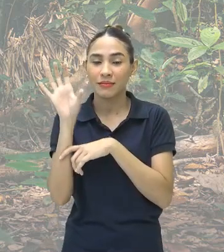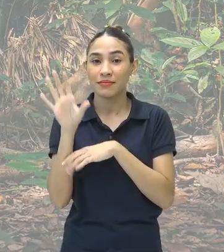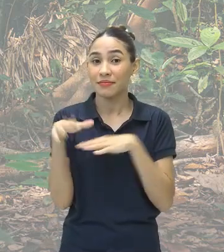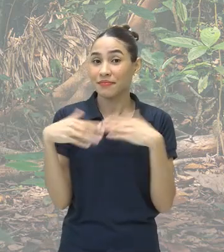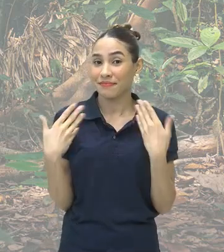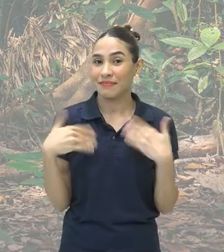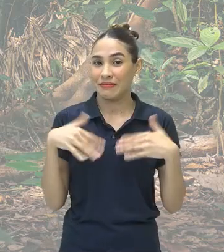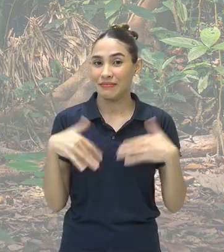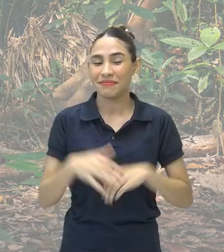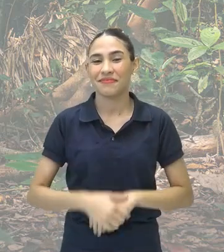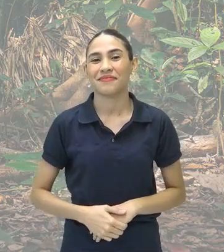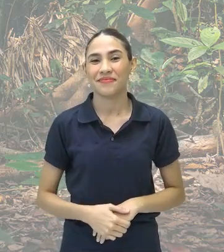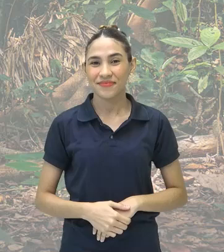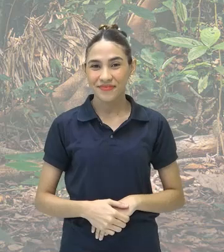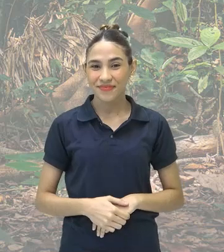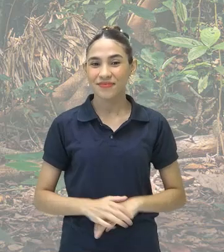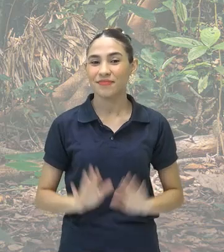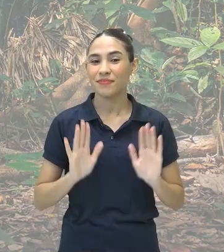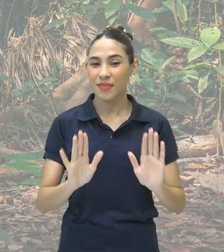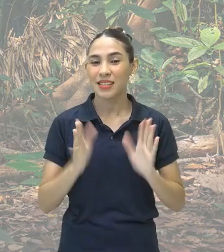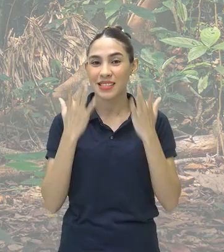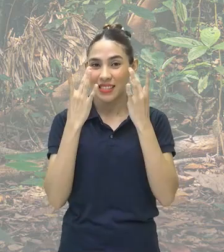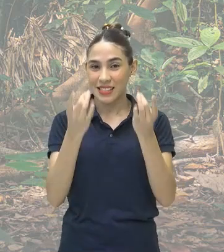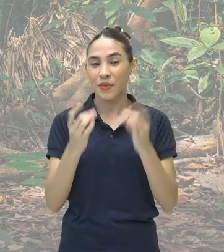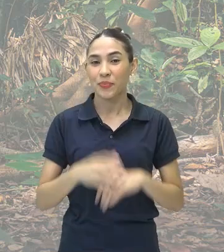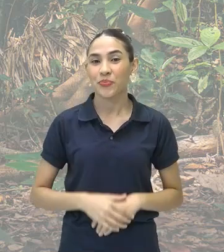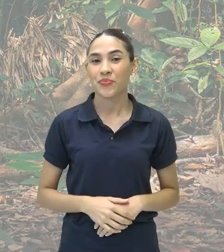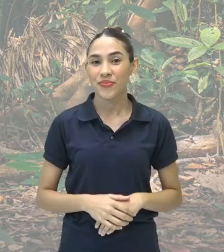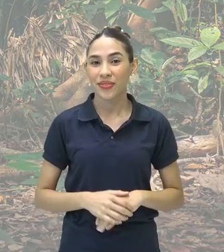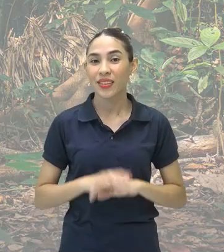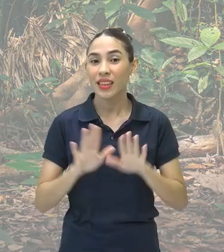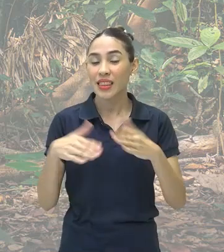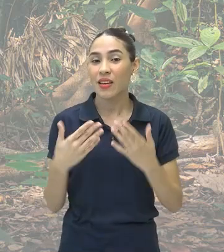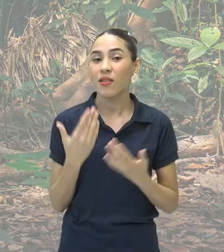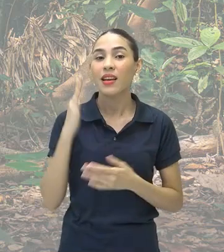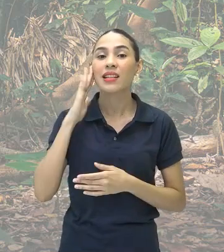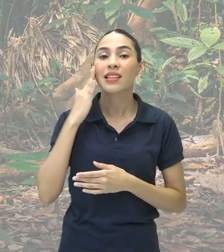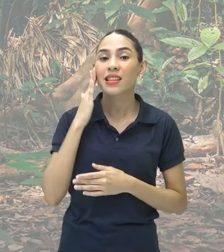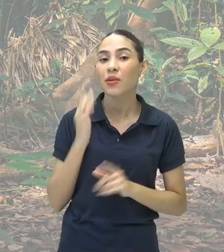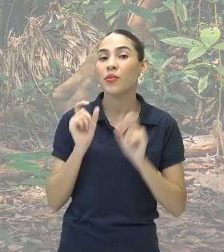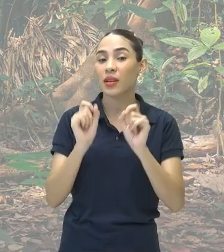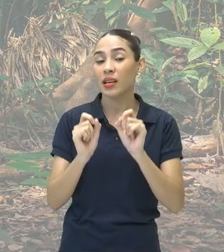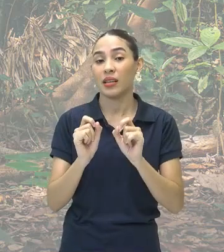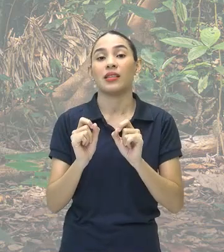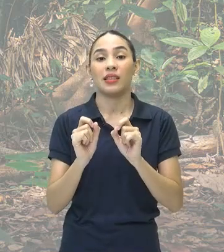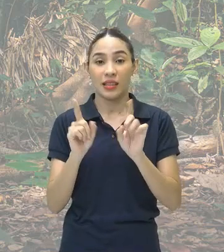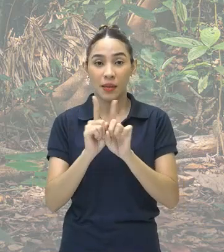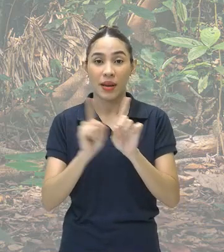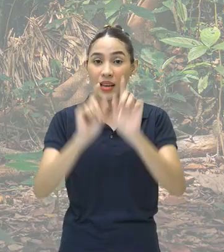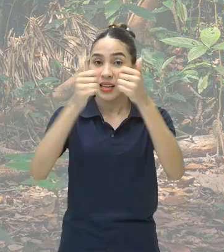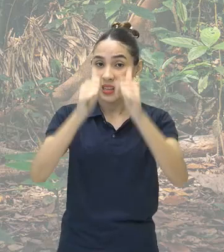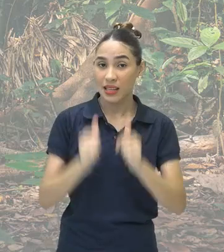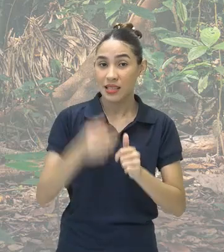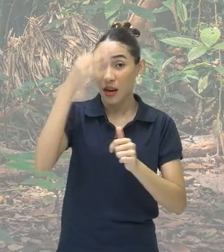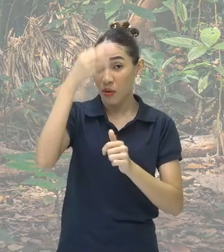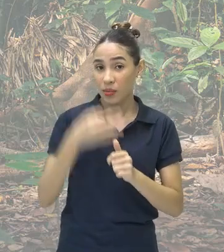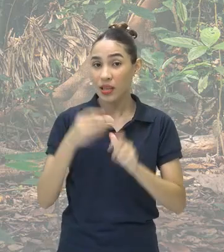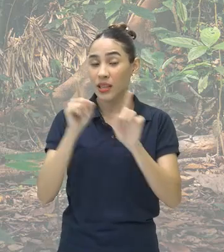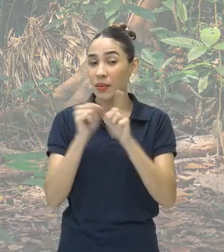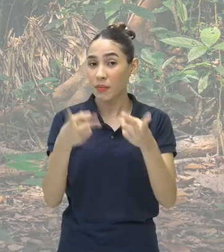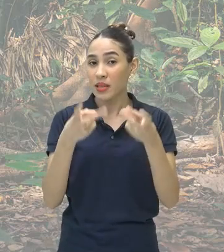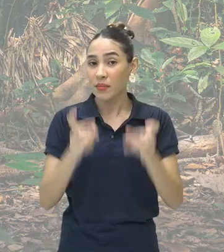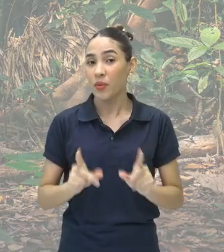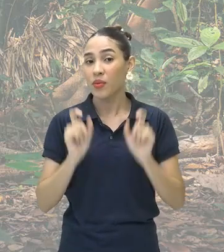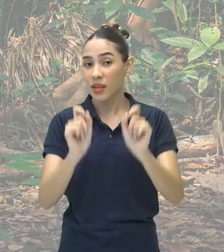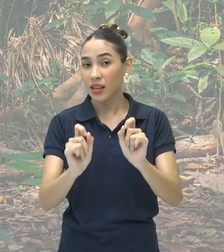é verdade? Mas olha só, gente, nós vamos então entender, compreender, analisar, perceber